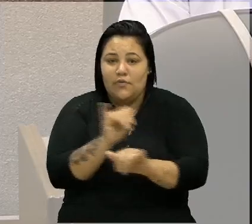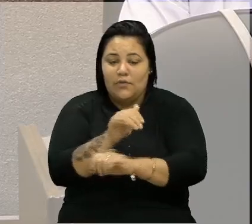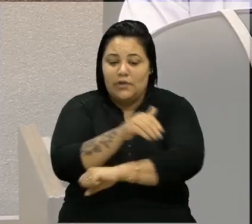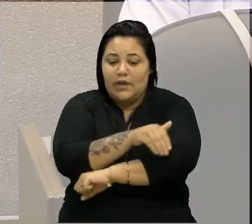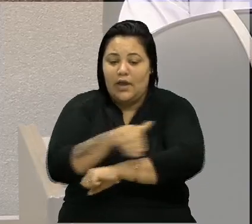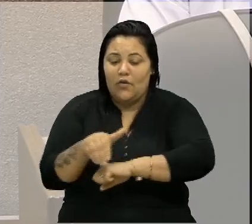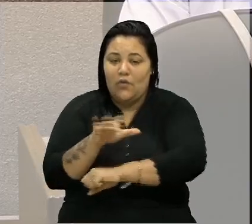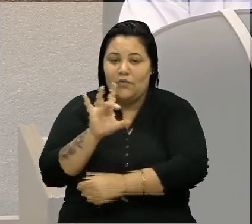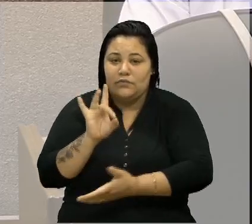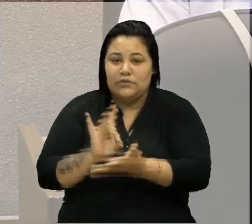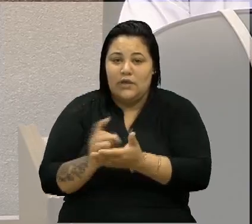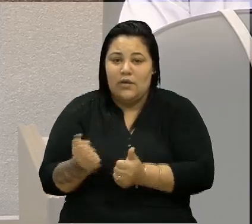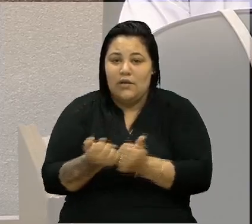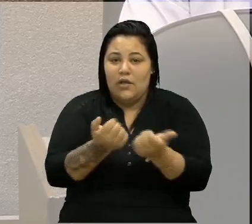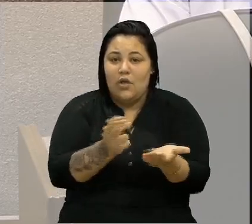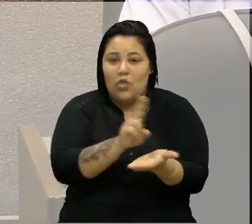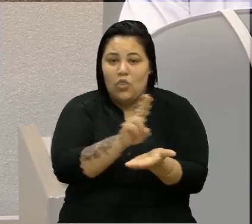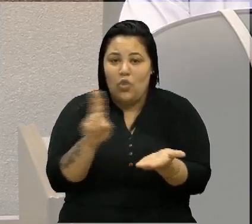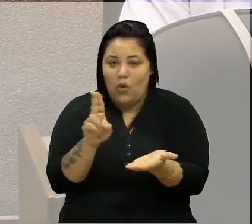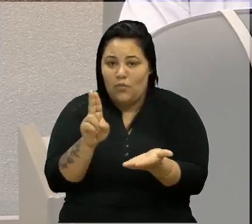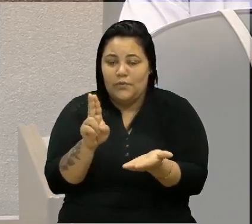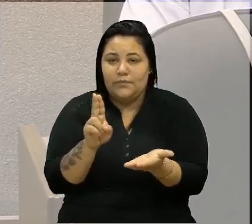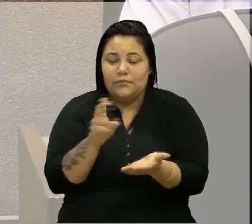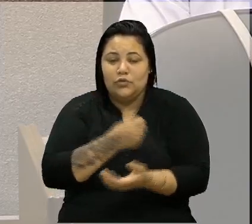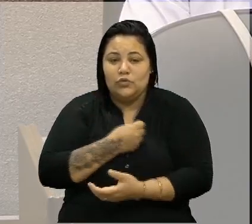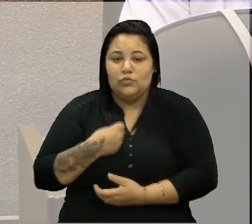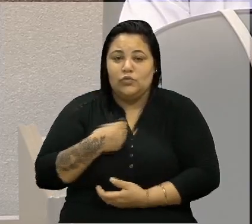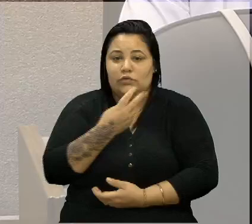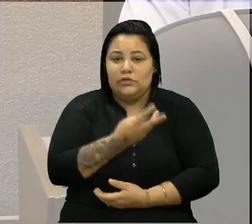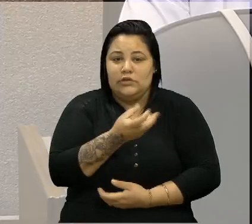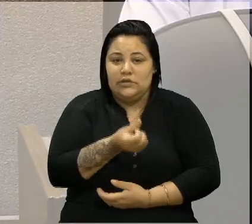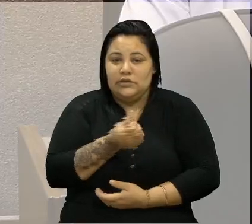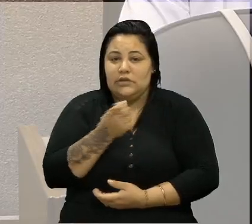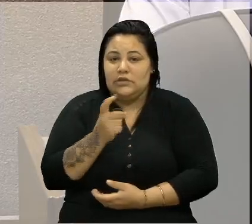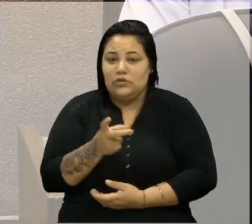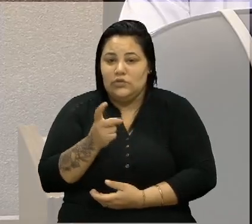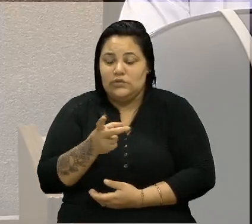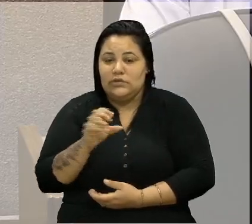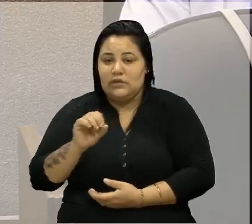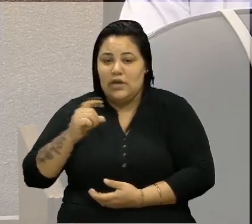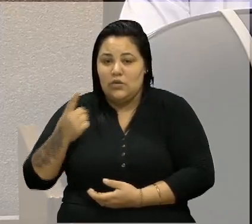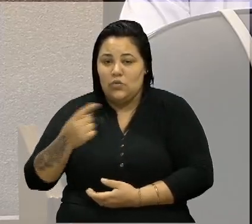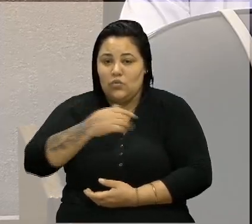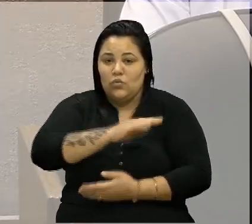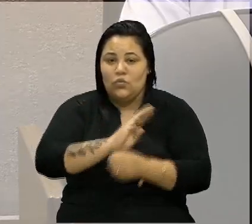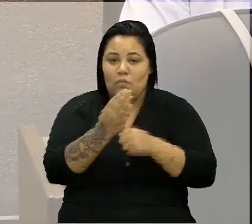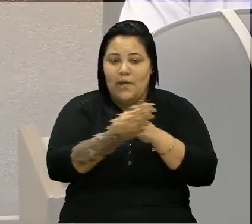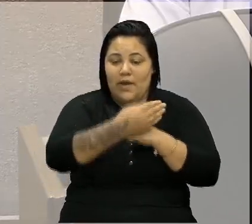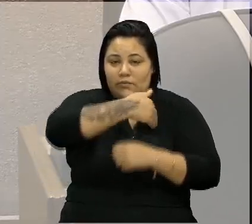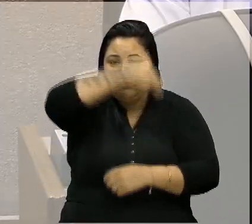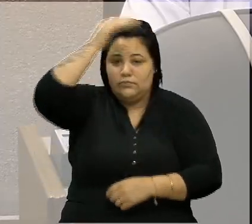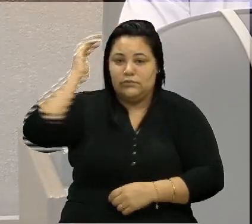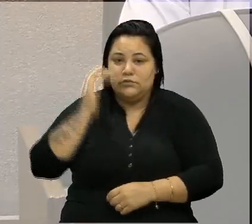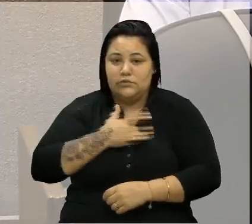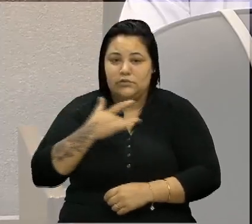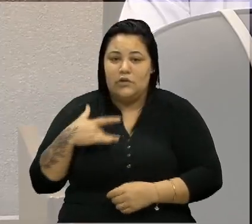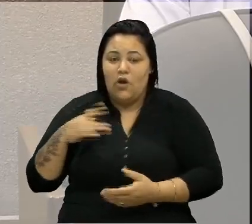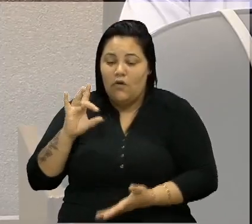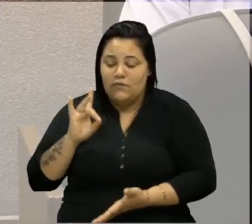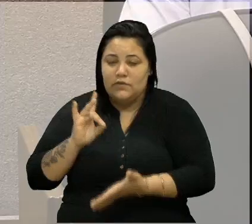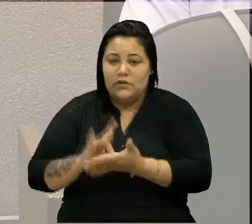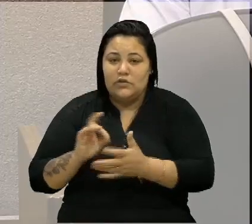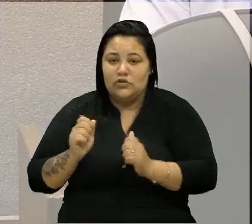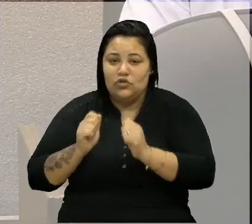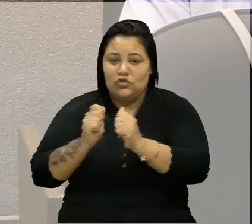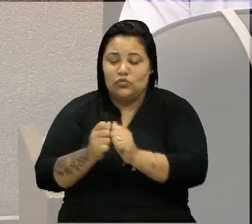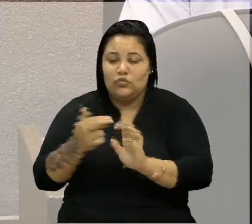ser denominada, codificada sob o número 361201, no bairro Nossa Senhora da Saúde, regularizada pela